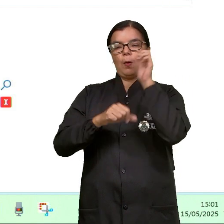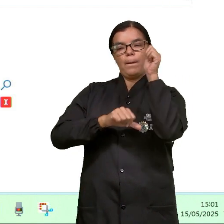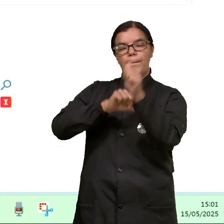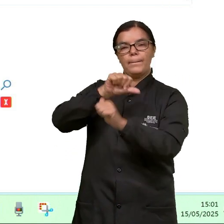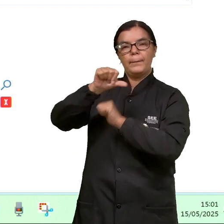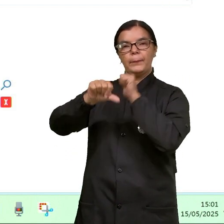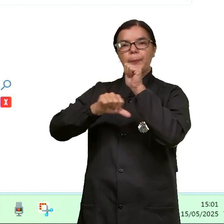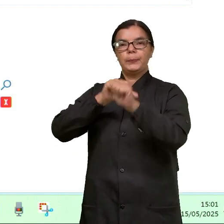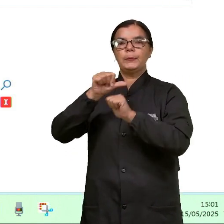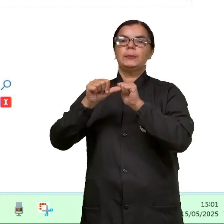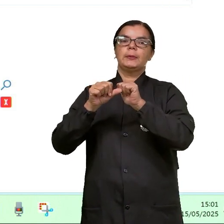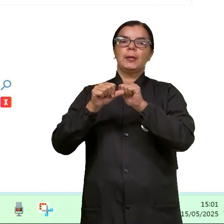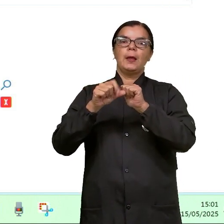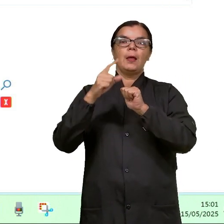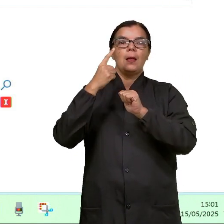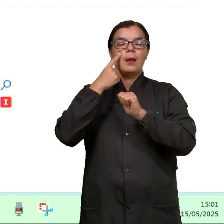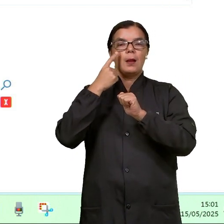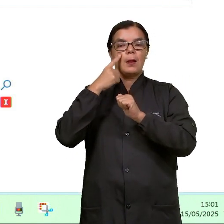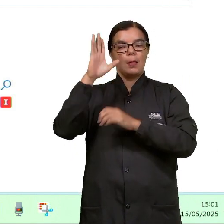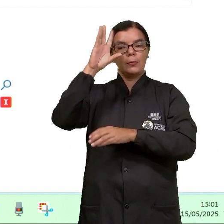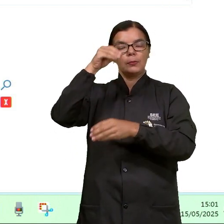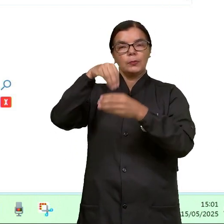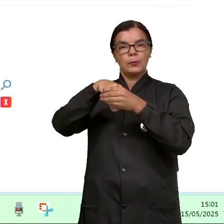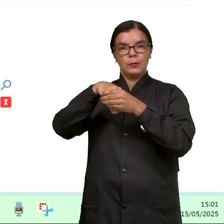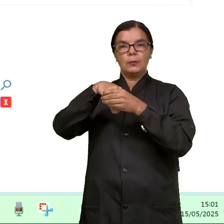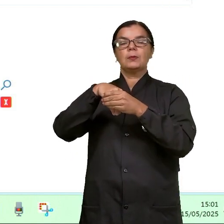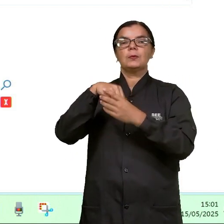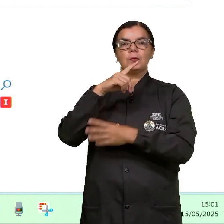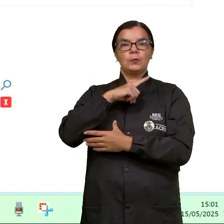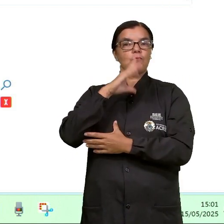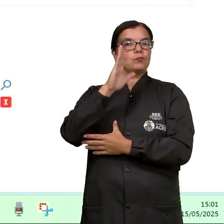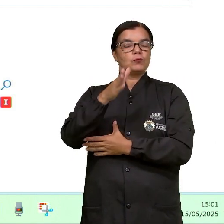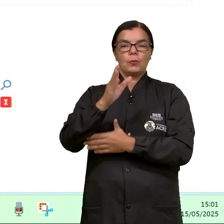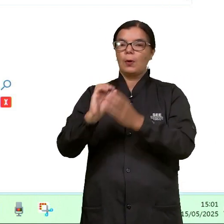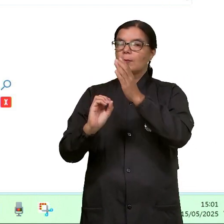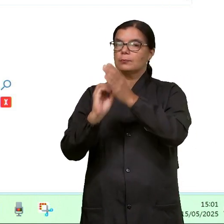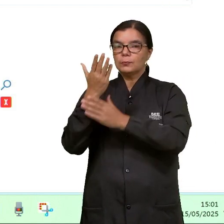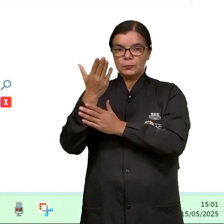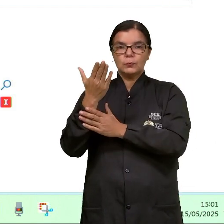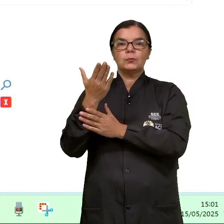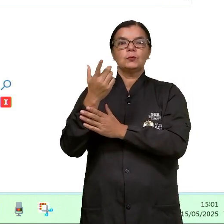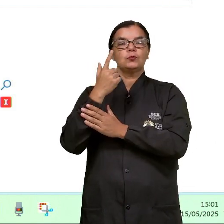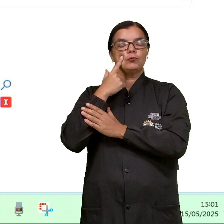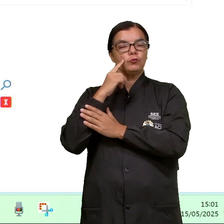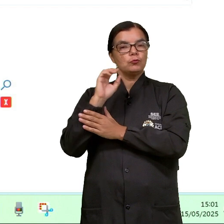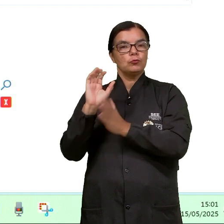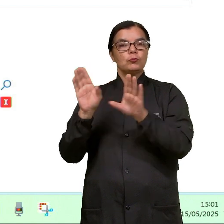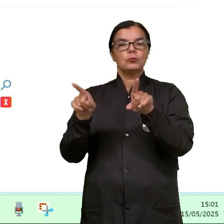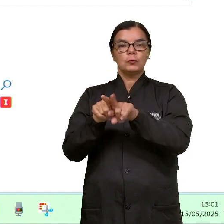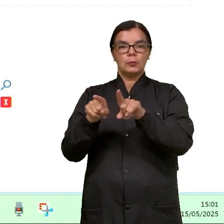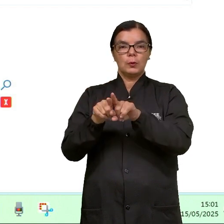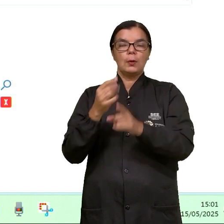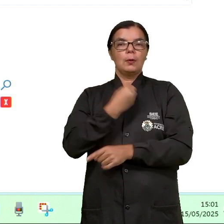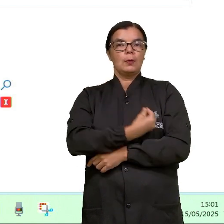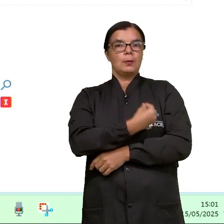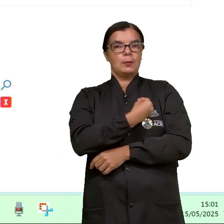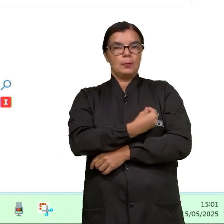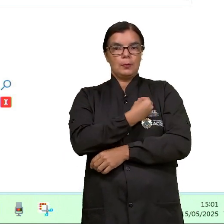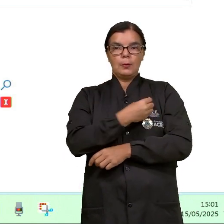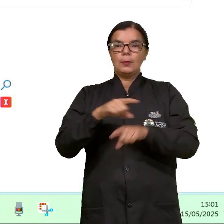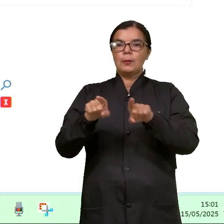bloco, ele vai me levar para dentro daquele bloco que eu criei. Já está criado esse bloco. Quem tá participando? Eu sou